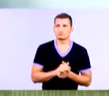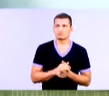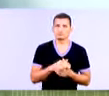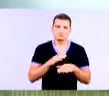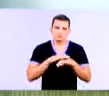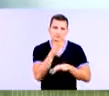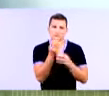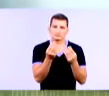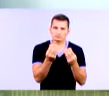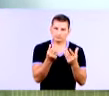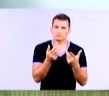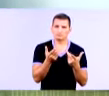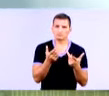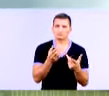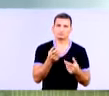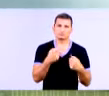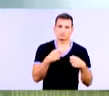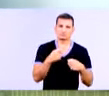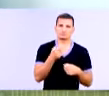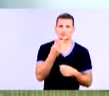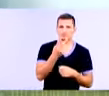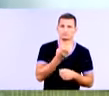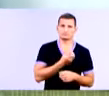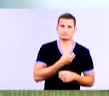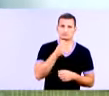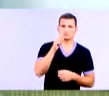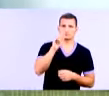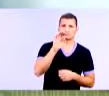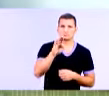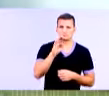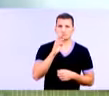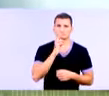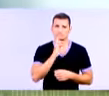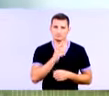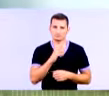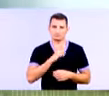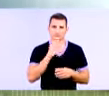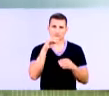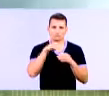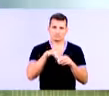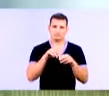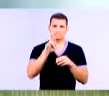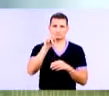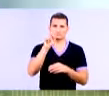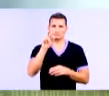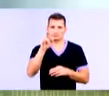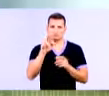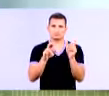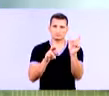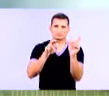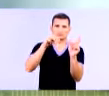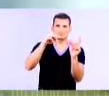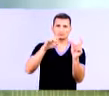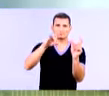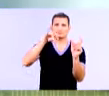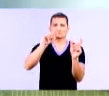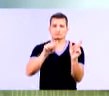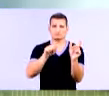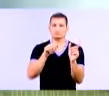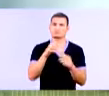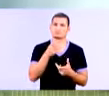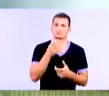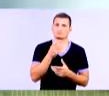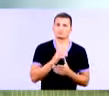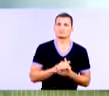para calcular a média eu preciso de 2 números, A e B, e o resultado vai estar dentro de uma variável chamada média. Então é bom